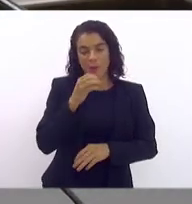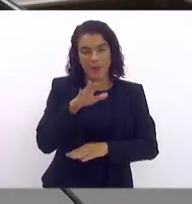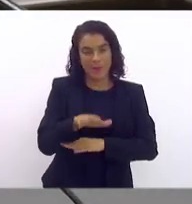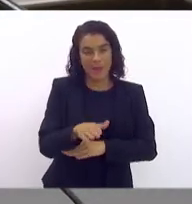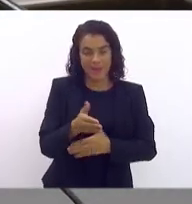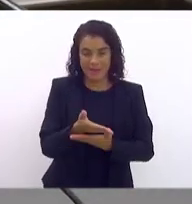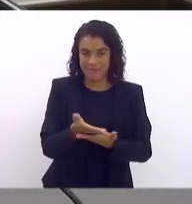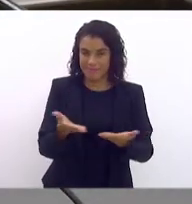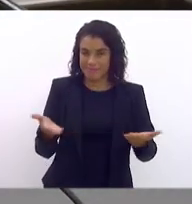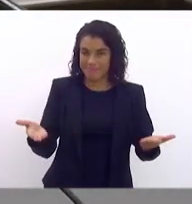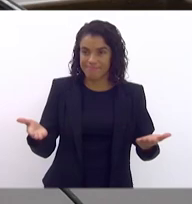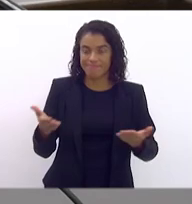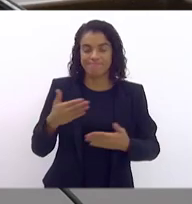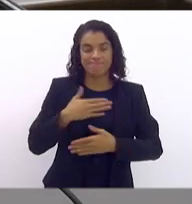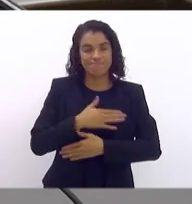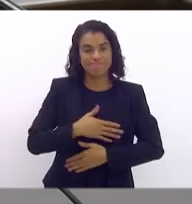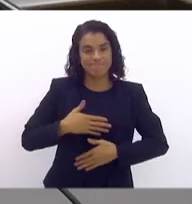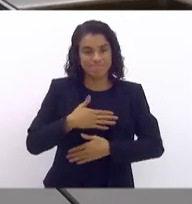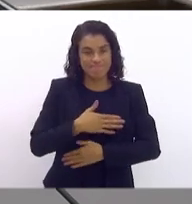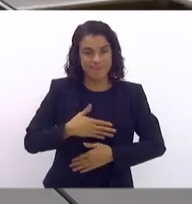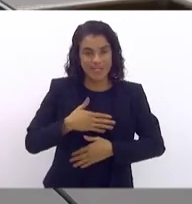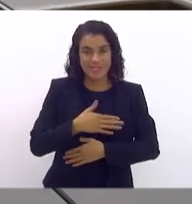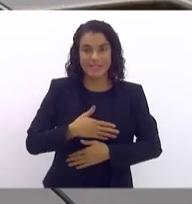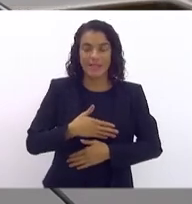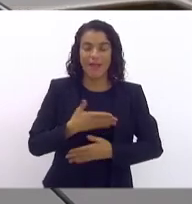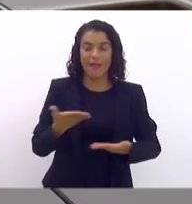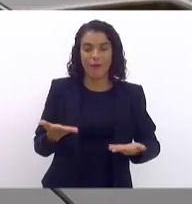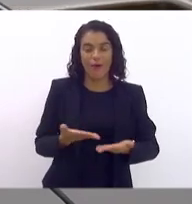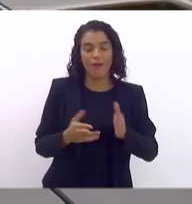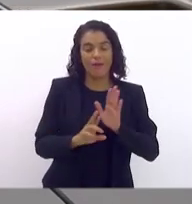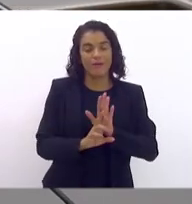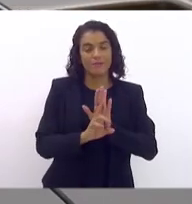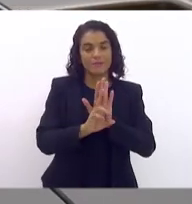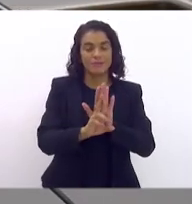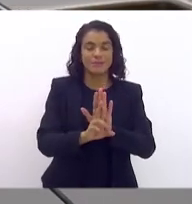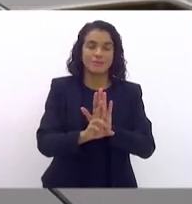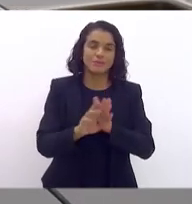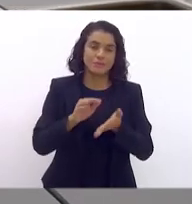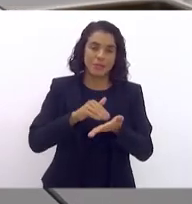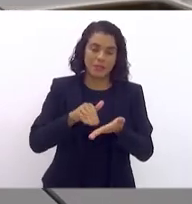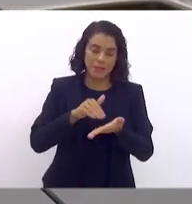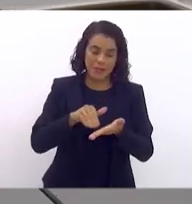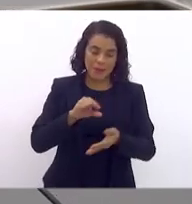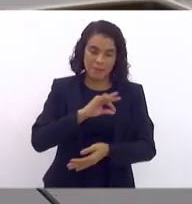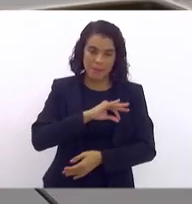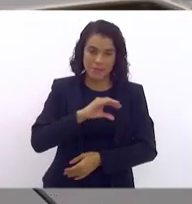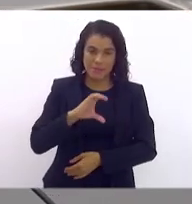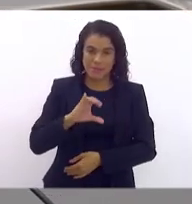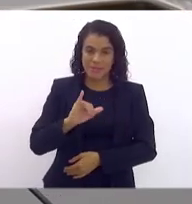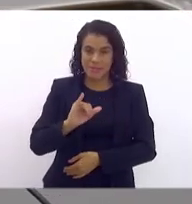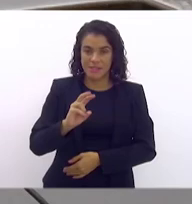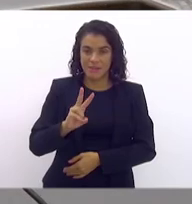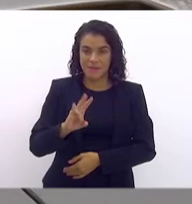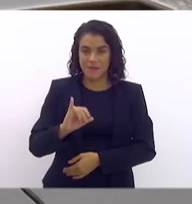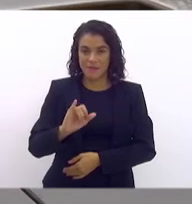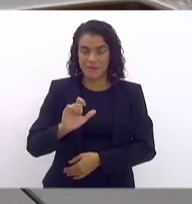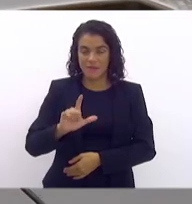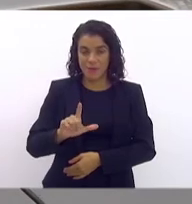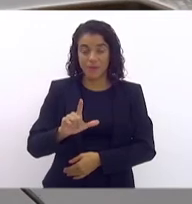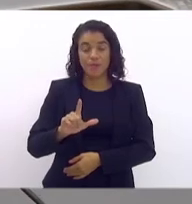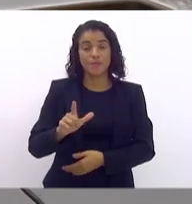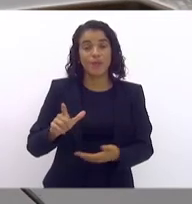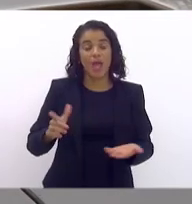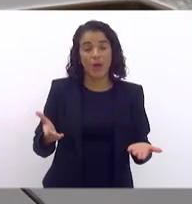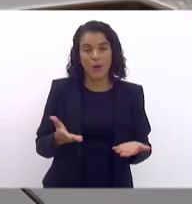todos prazer mais uma vez estar aqui representando o secretário de estado de polícia civil e em relação Aí essa